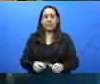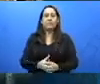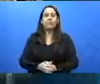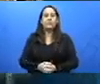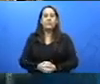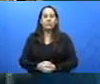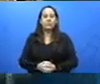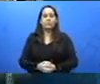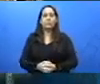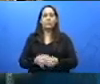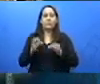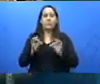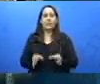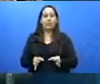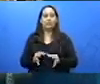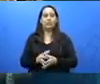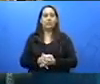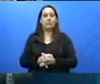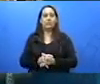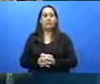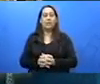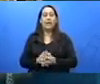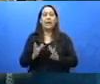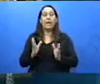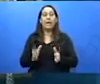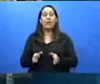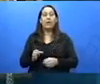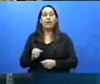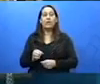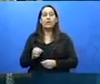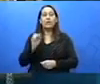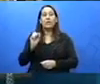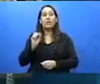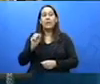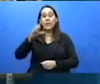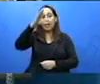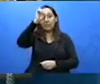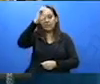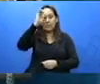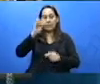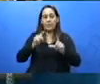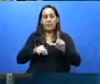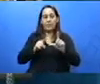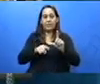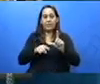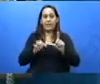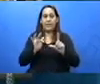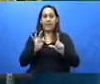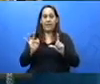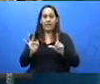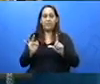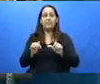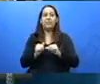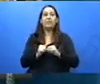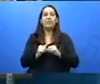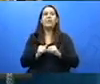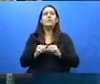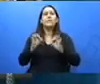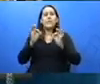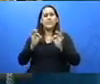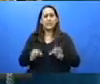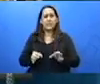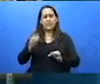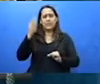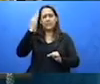minúsculo, certo? E agora, quem aprendeu a fazer o F, pode ter certeza que